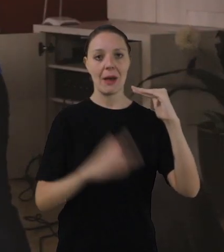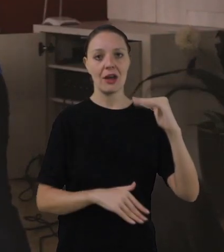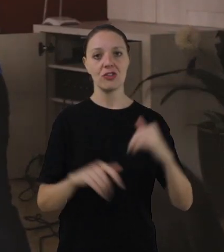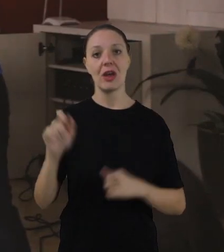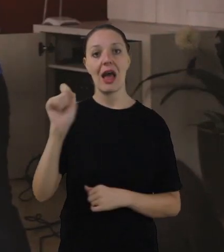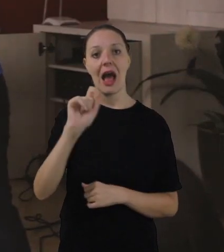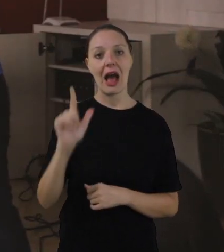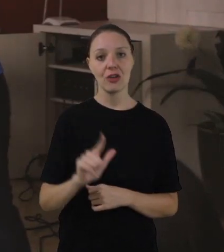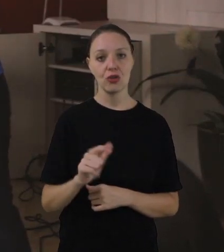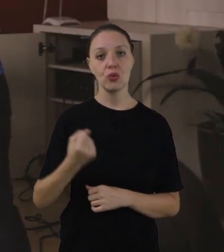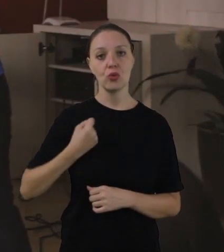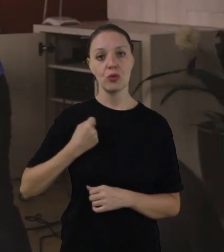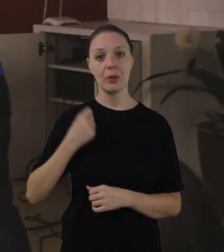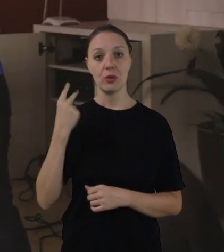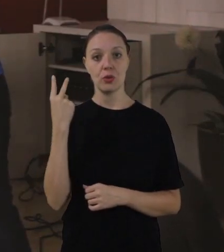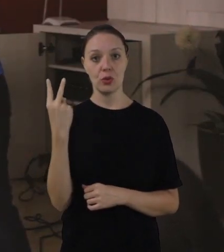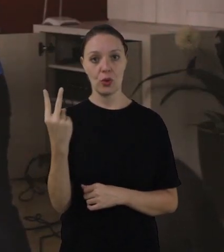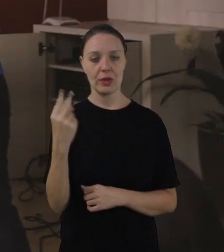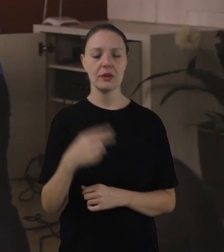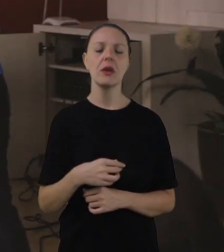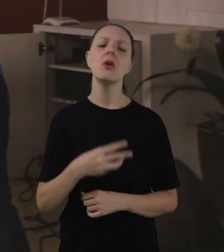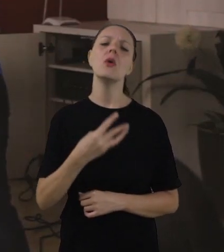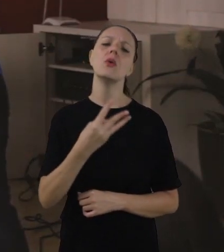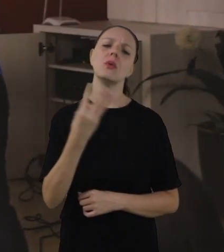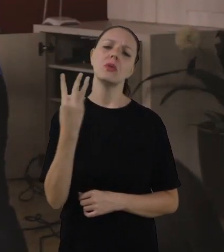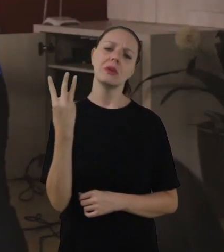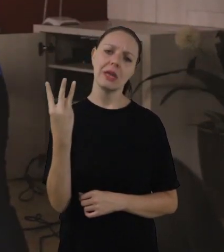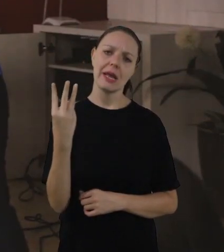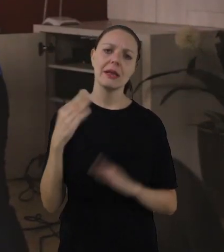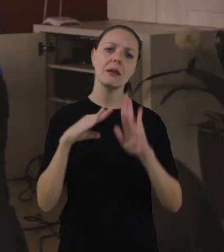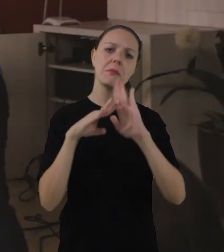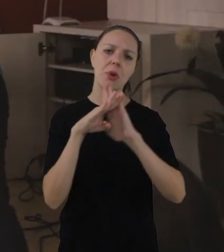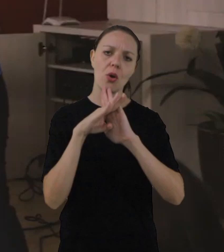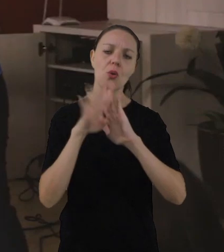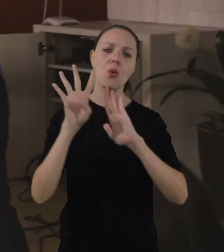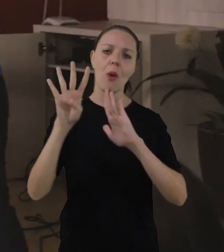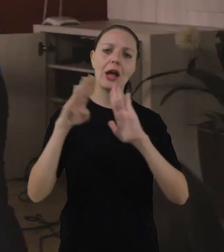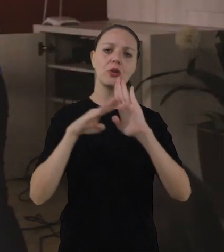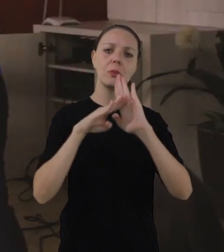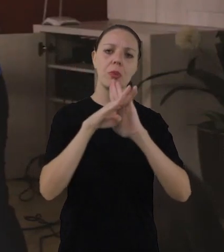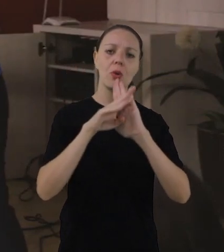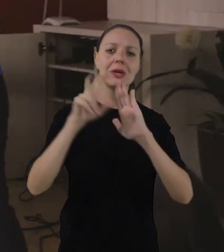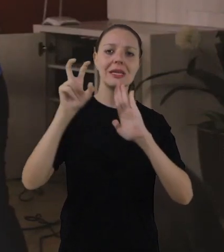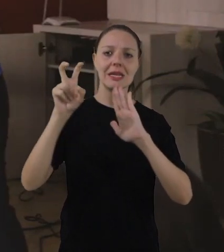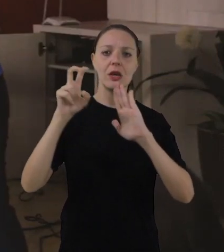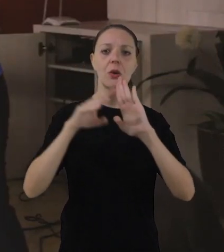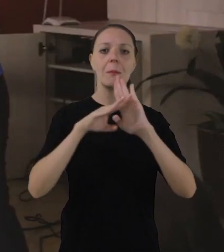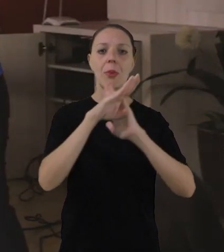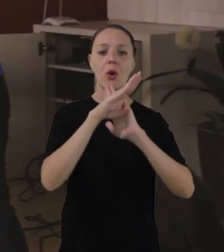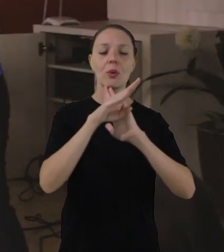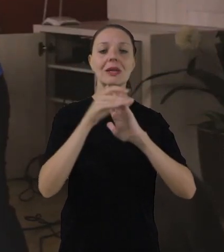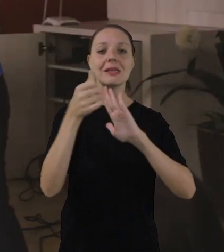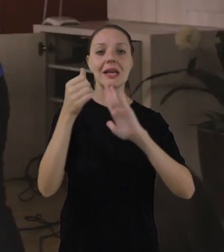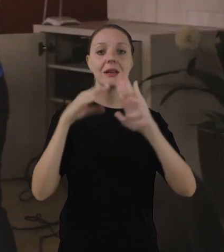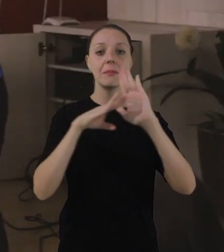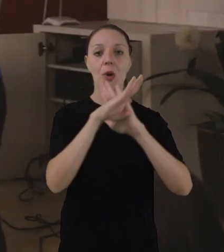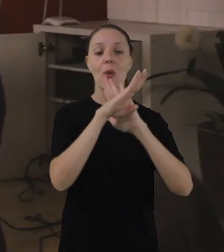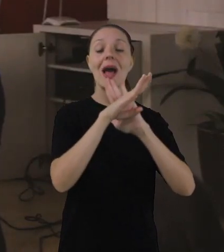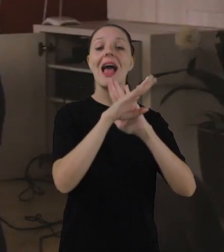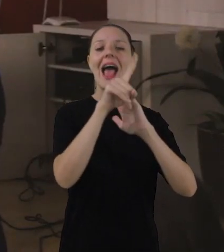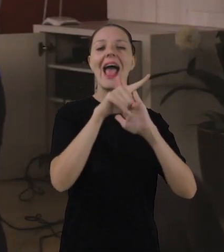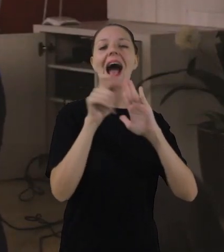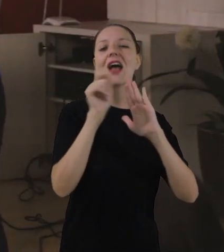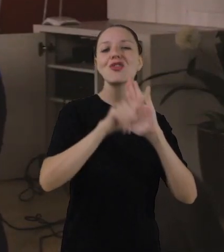o 3 daí vai melhorando, o 4 vai melhorando, e o 5 e o 6, que são os azuis mais escuros, são